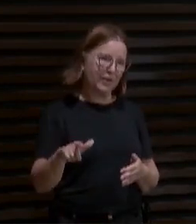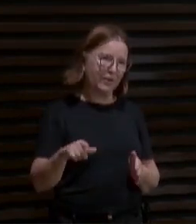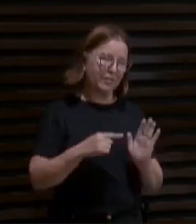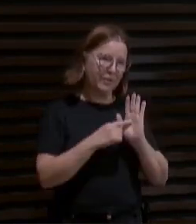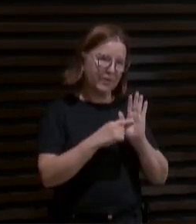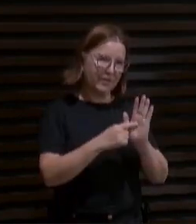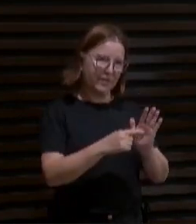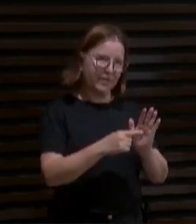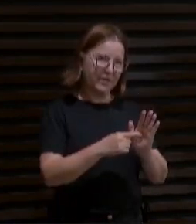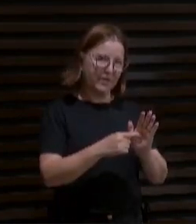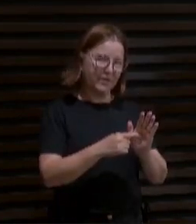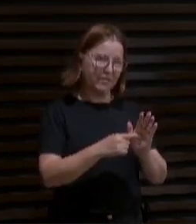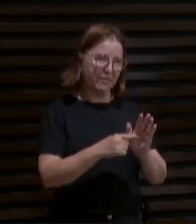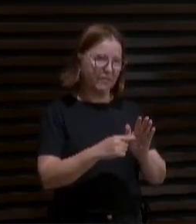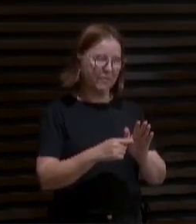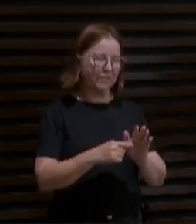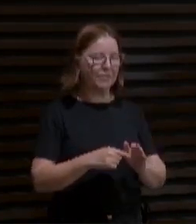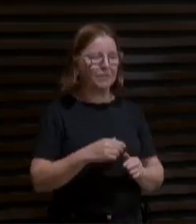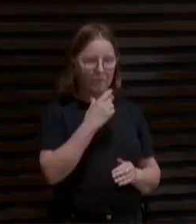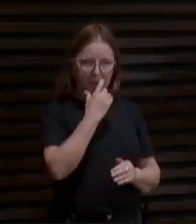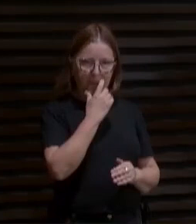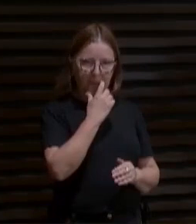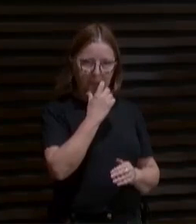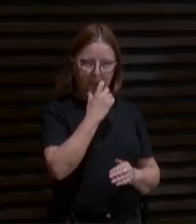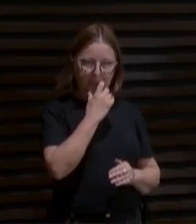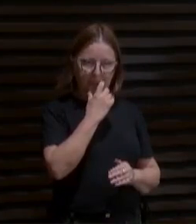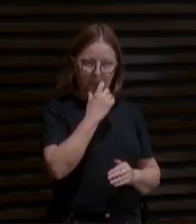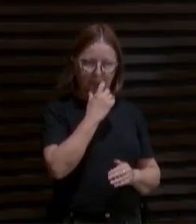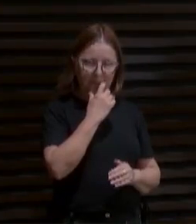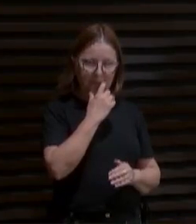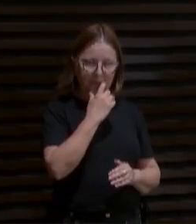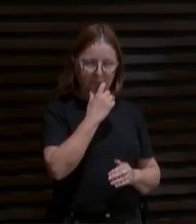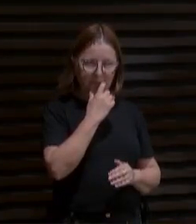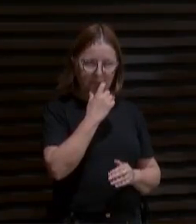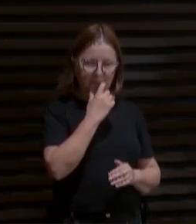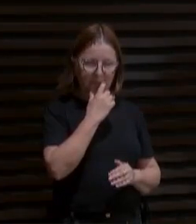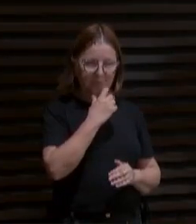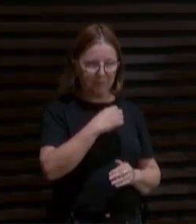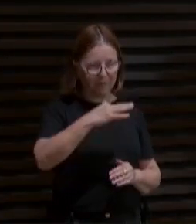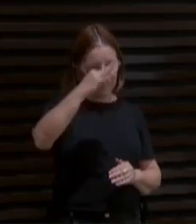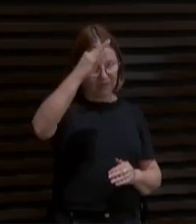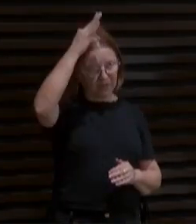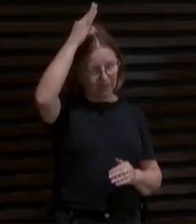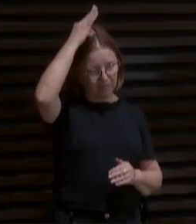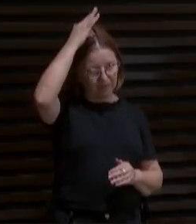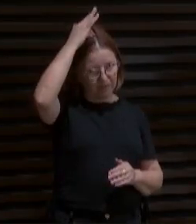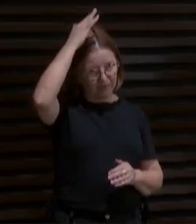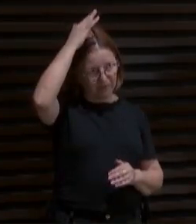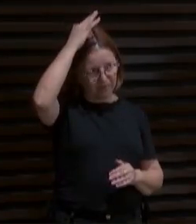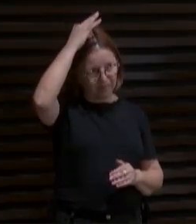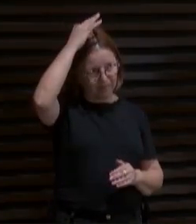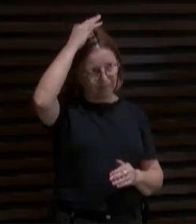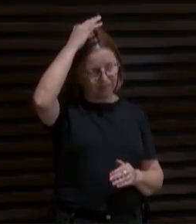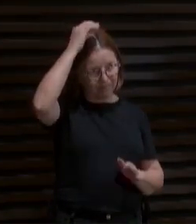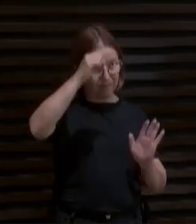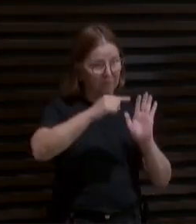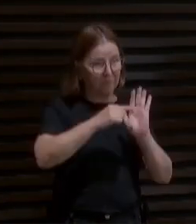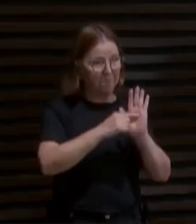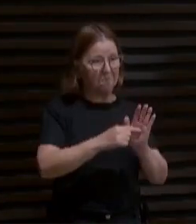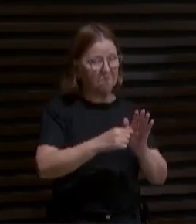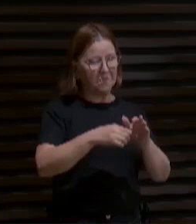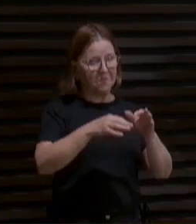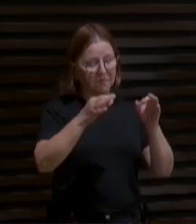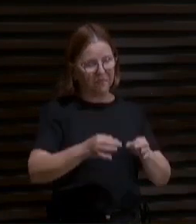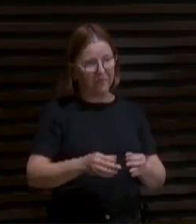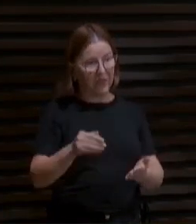mais força. E ele diz assim: ora, o Espírito afirma expressamente que